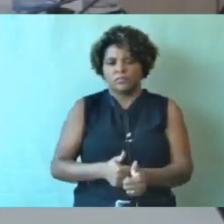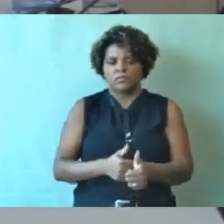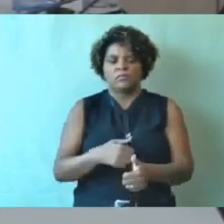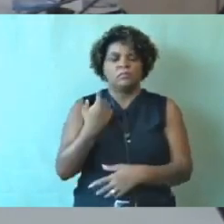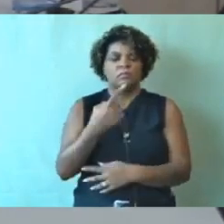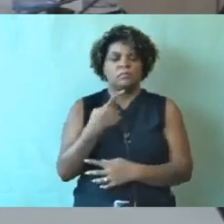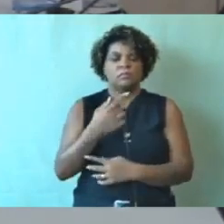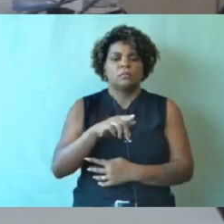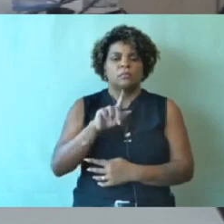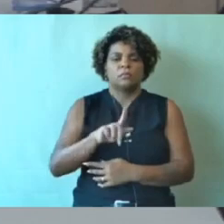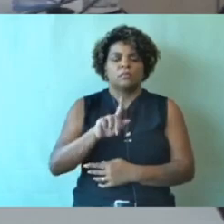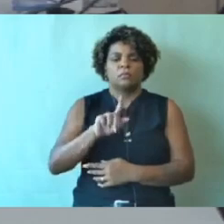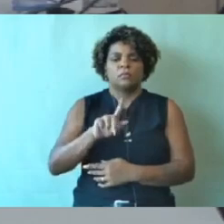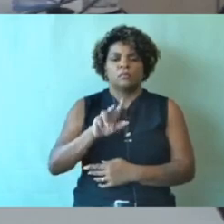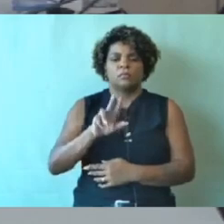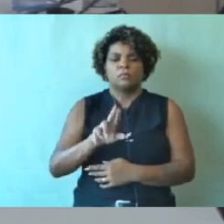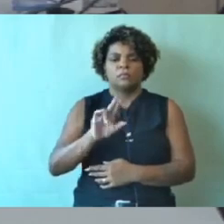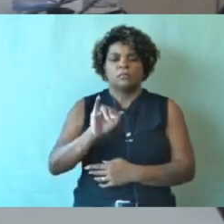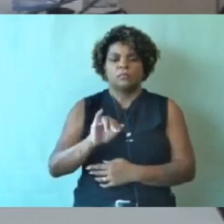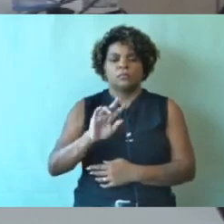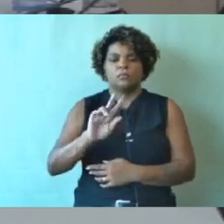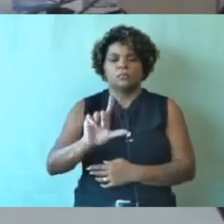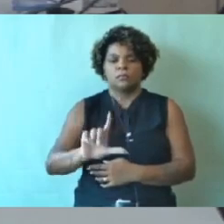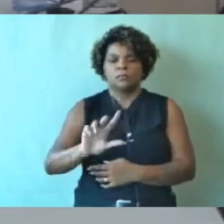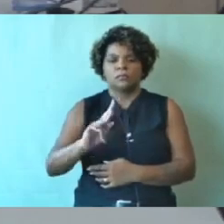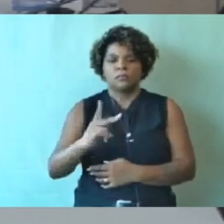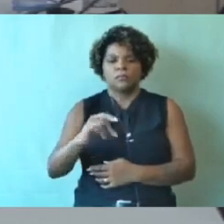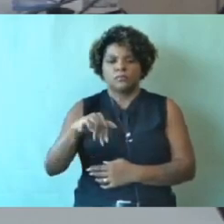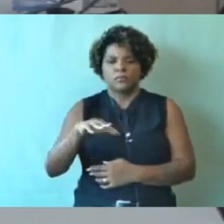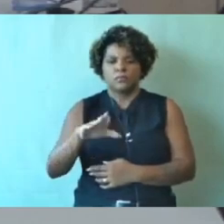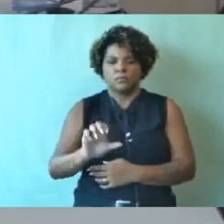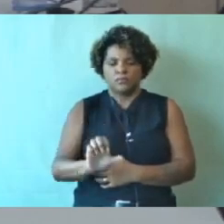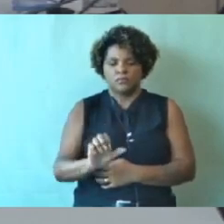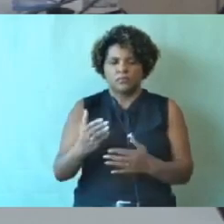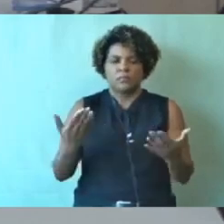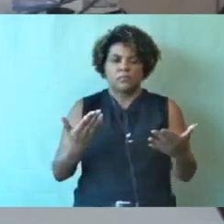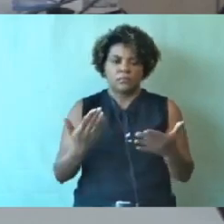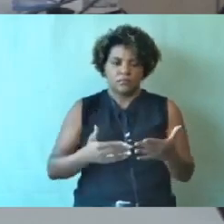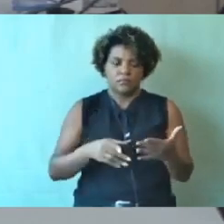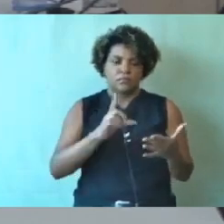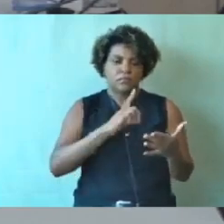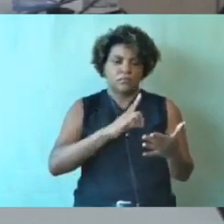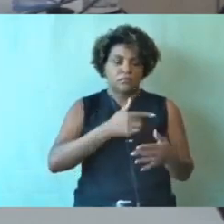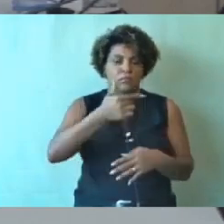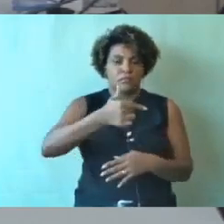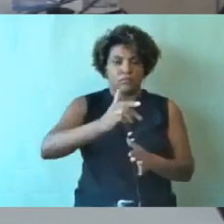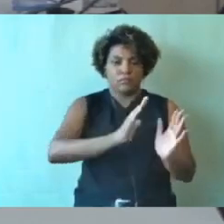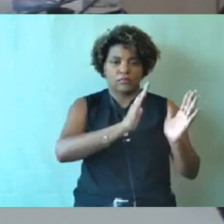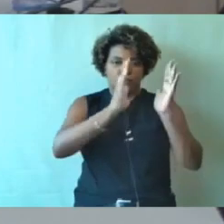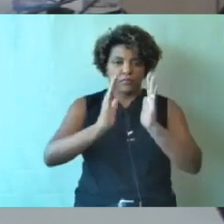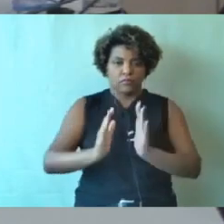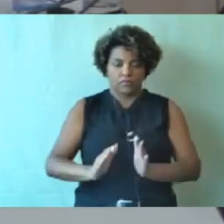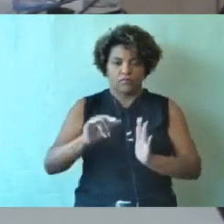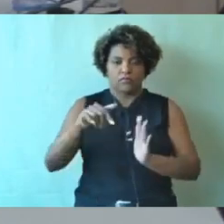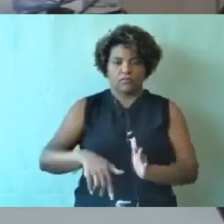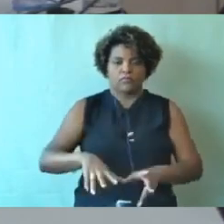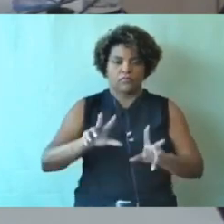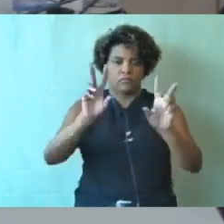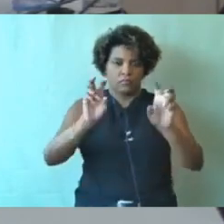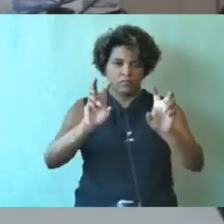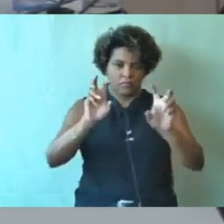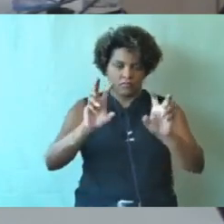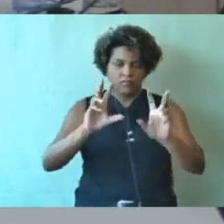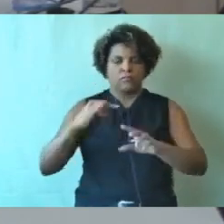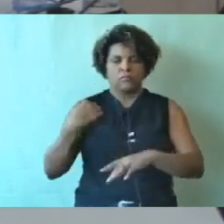numa segunda parte dessa pauta que a gente está conversando, porque agora vamos falar